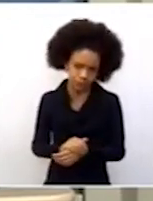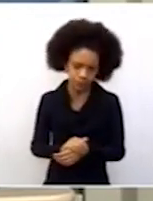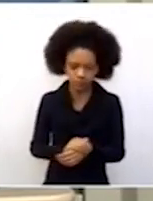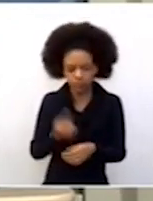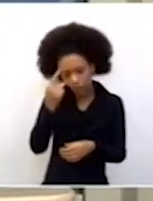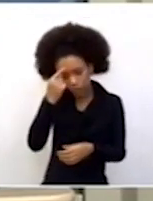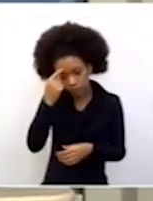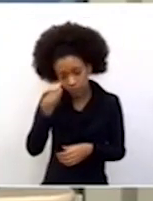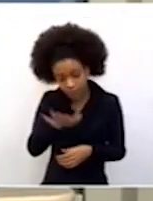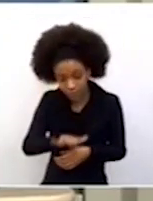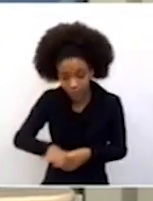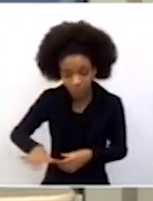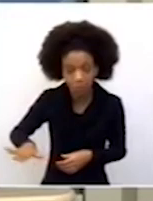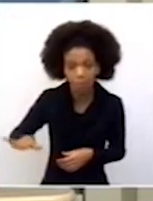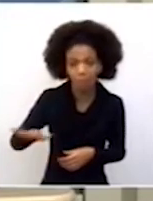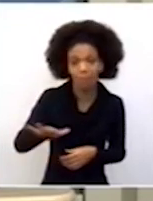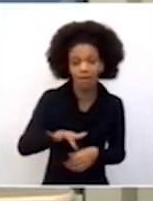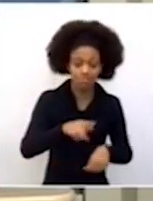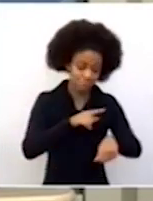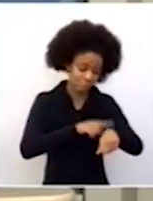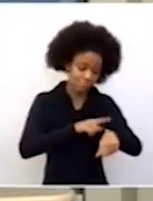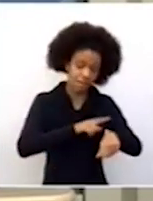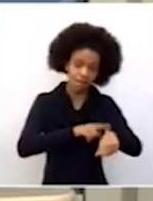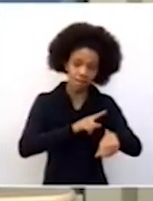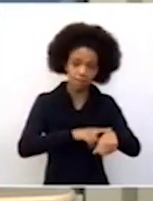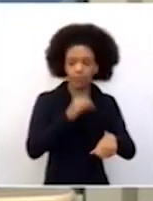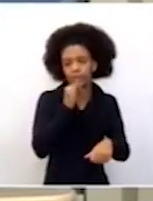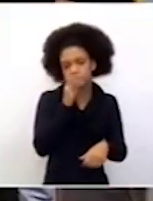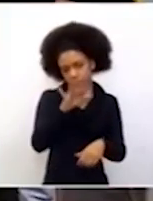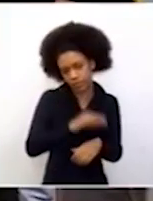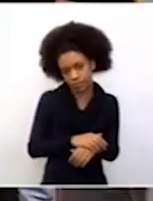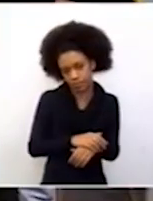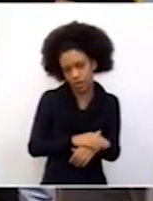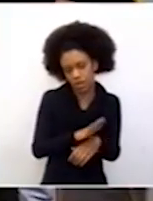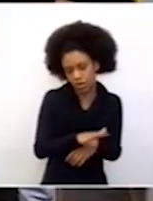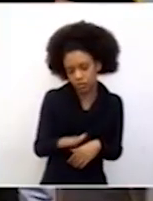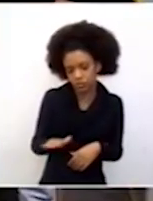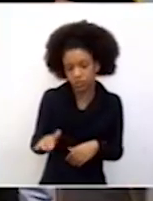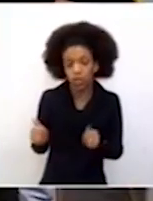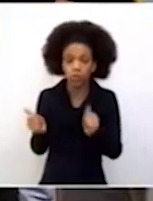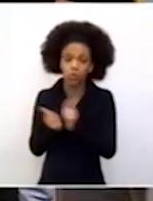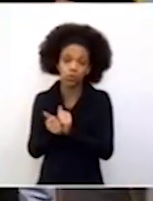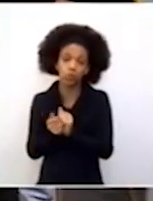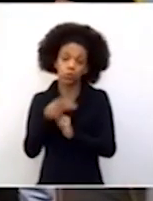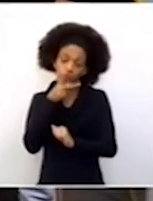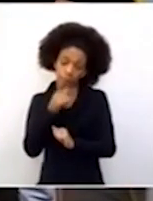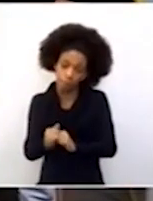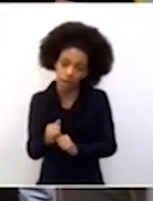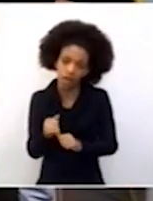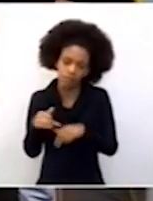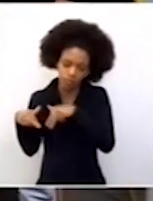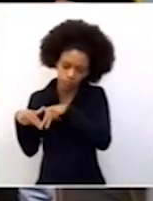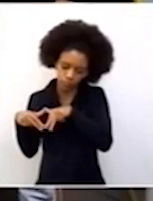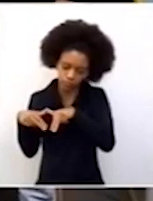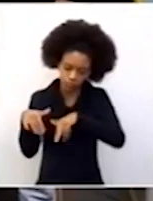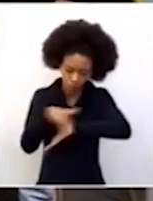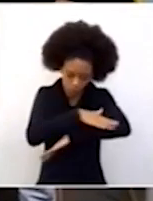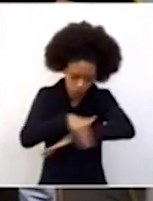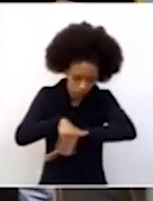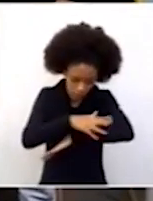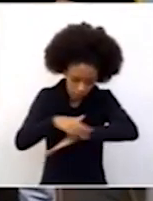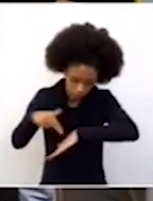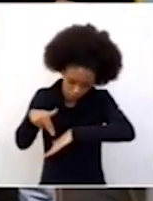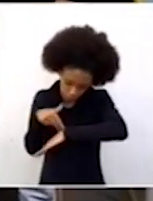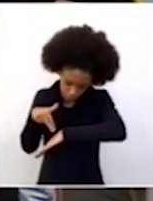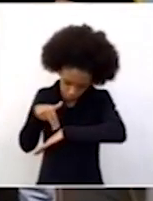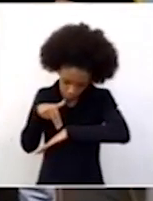né, a questão de noção de tempo, vamos supor uma criança, né, com seu pai indo para a rua, vai atravessar a rua, né, vai passando um carro,